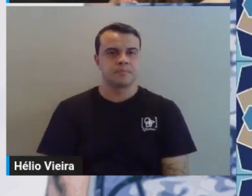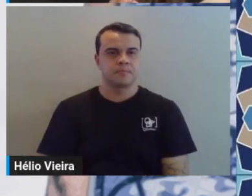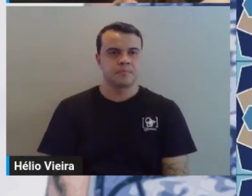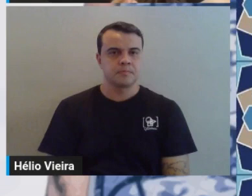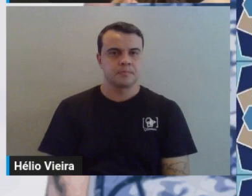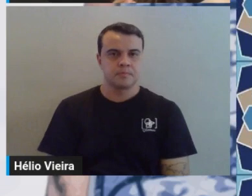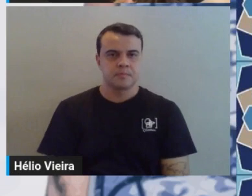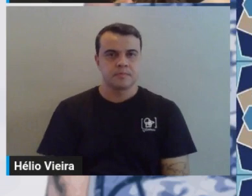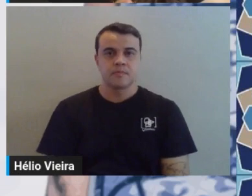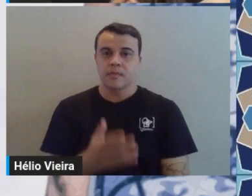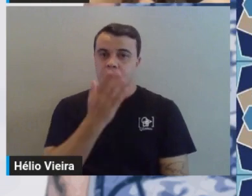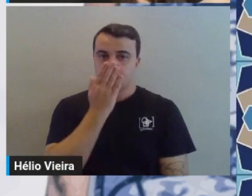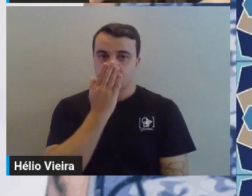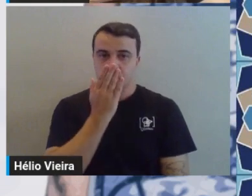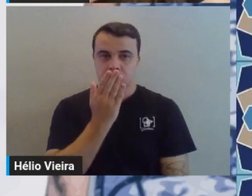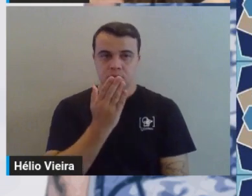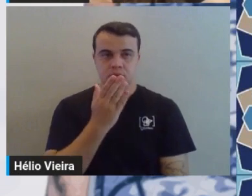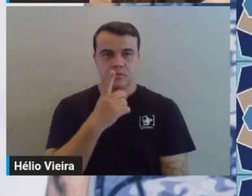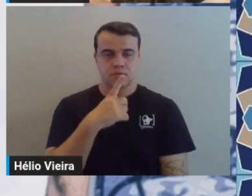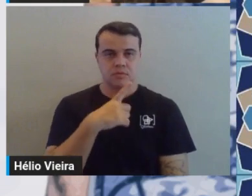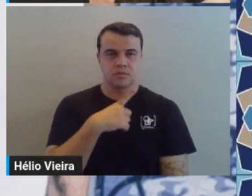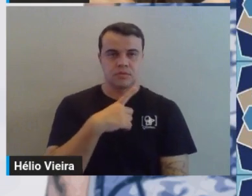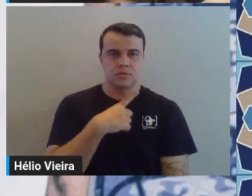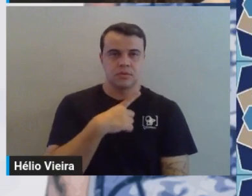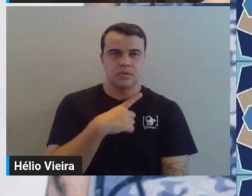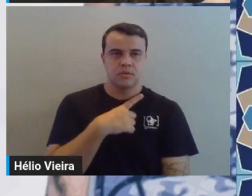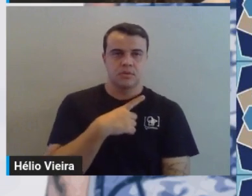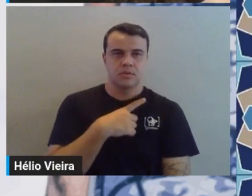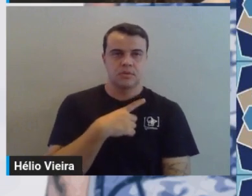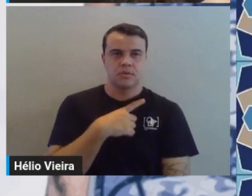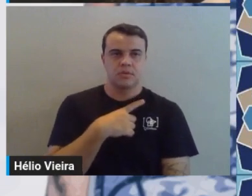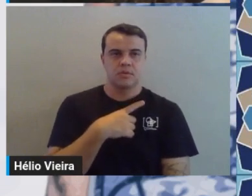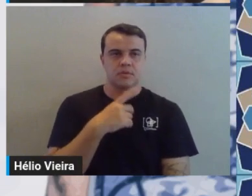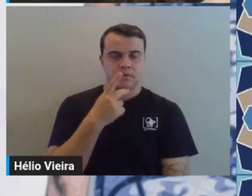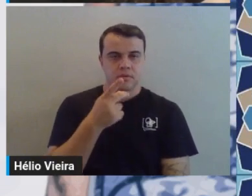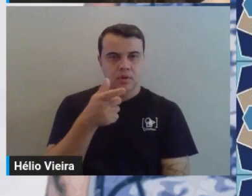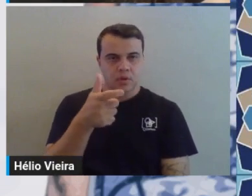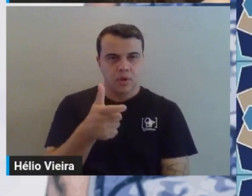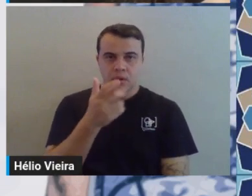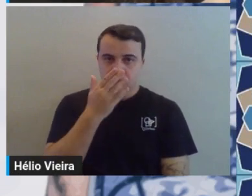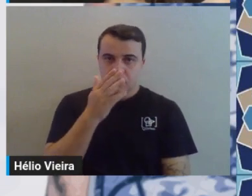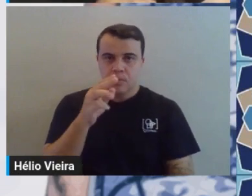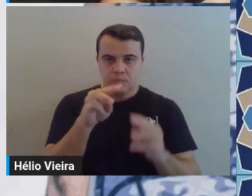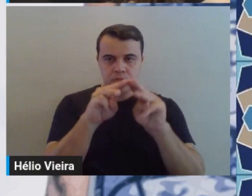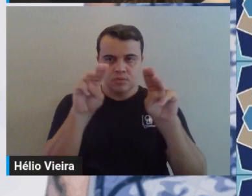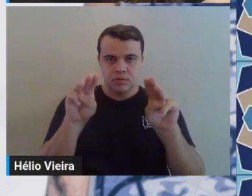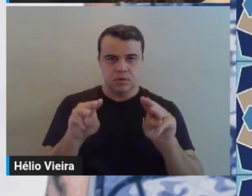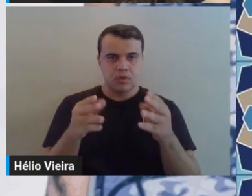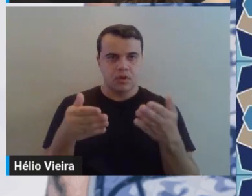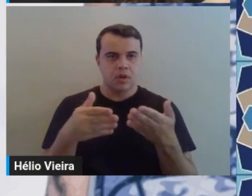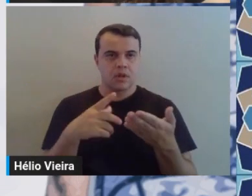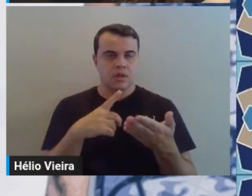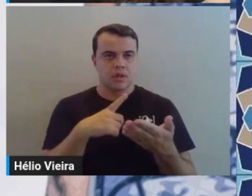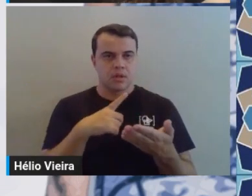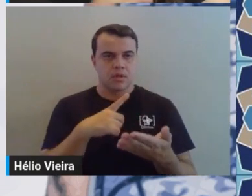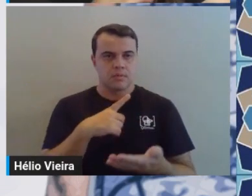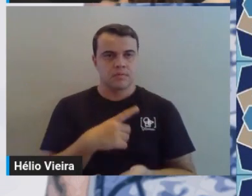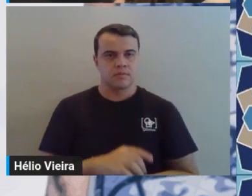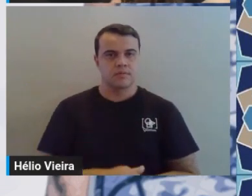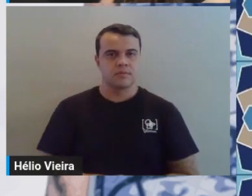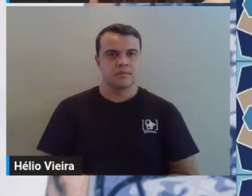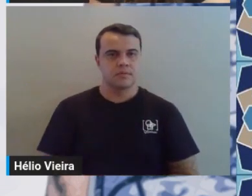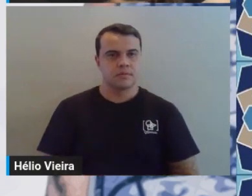Aqui à frente a gente tem, bem na frente, né, do hoje Museu da Pampulha, nós temos